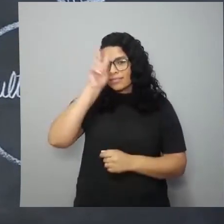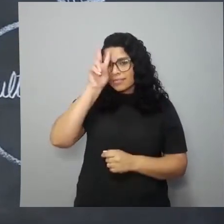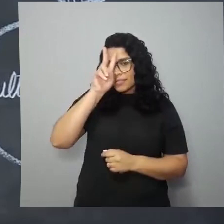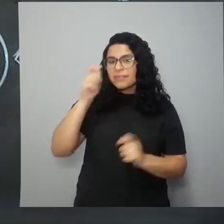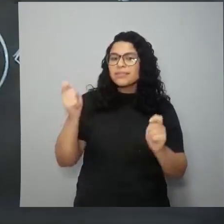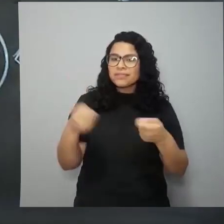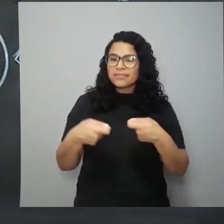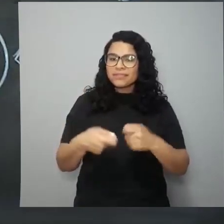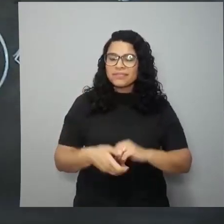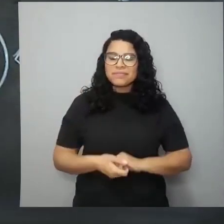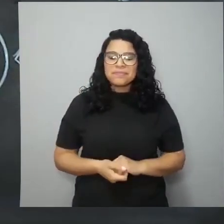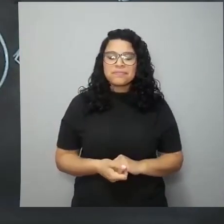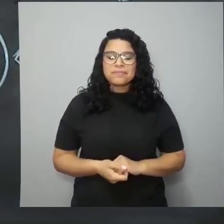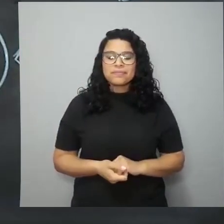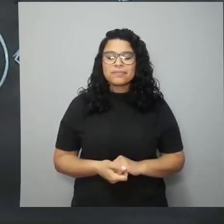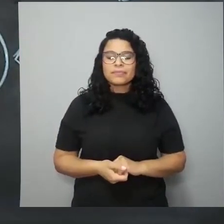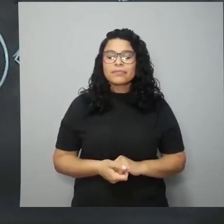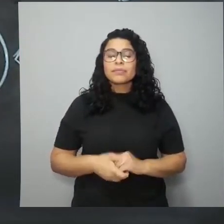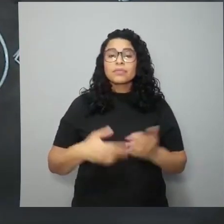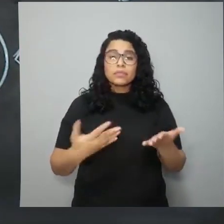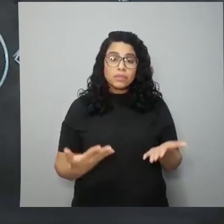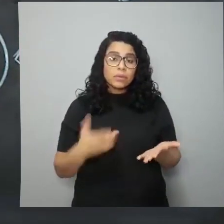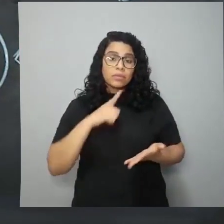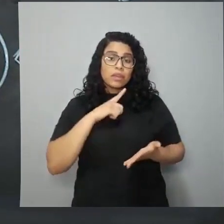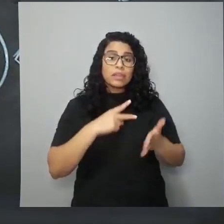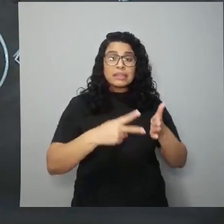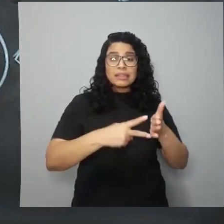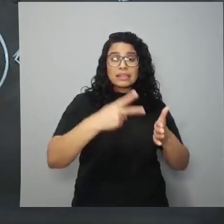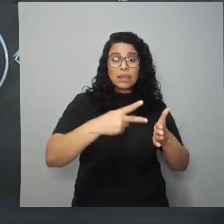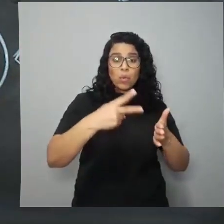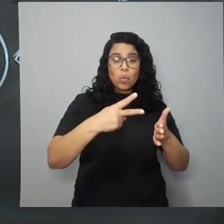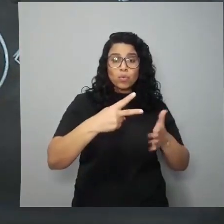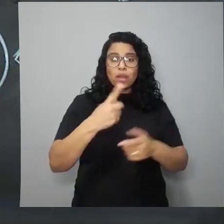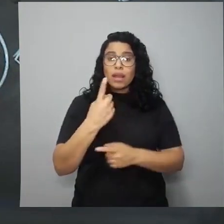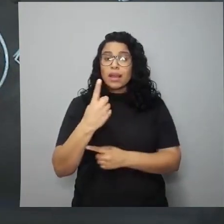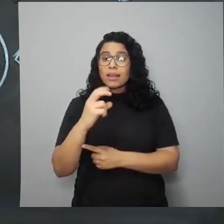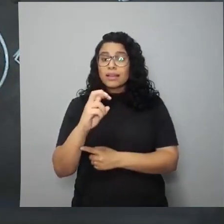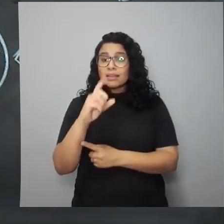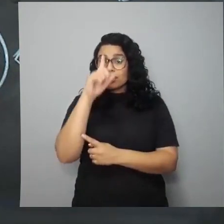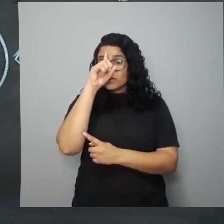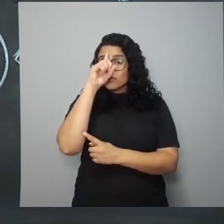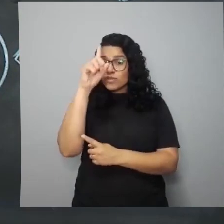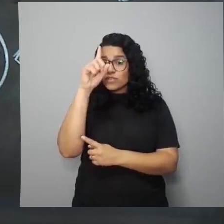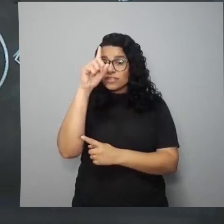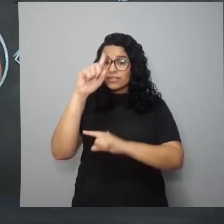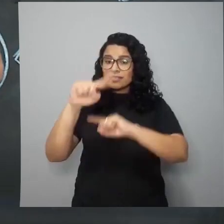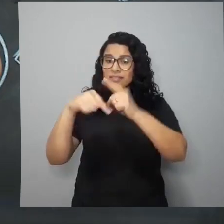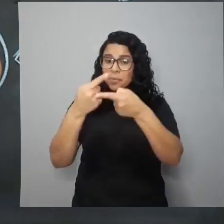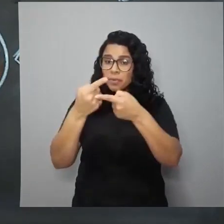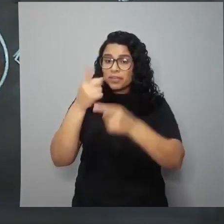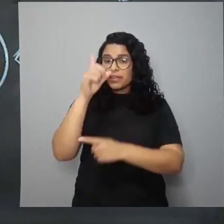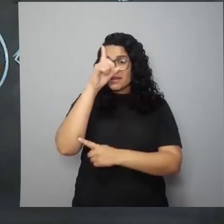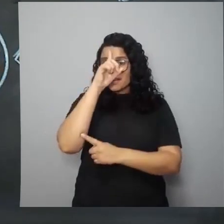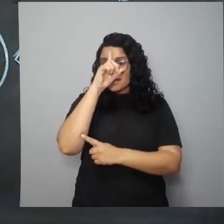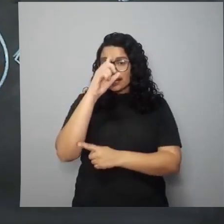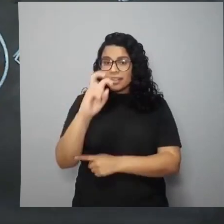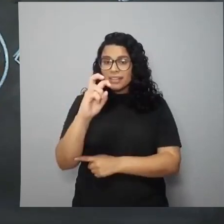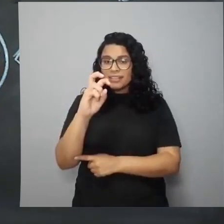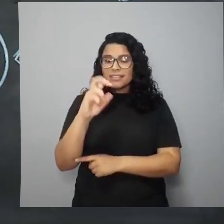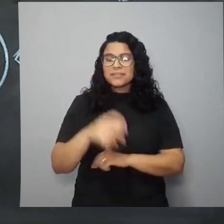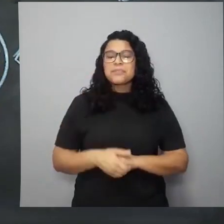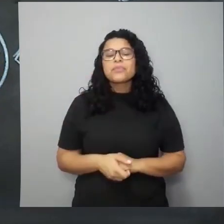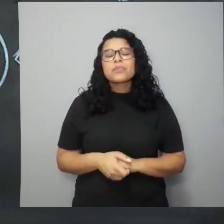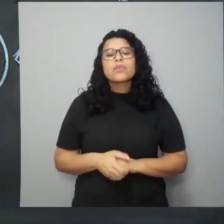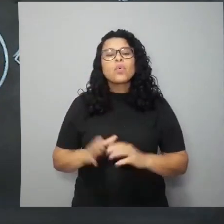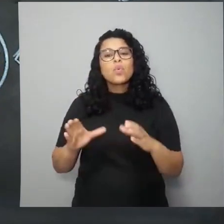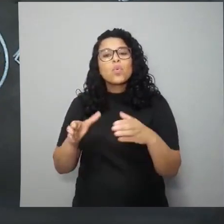dos ordinais. Então aqui eu tenho segunda quinzena. Quinzena também é um numeral, que marca agora uma